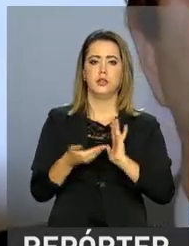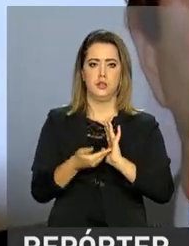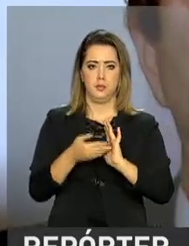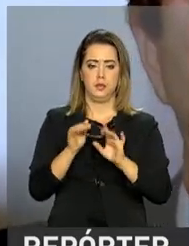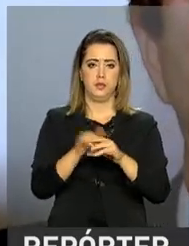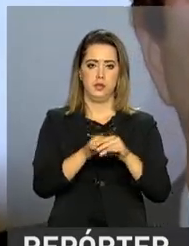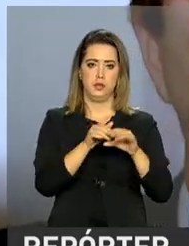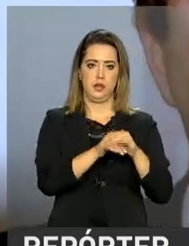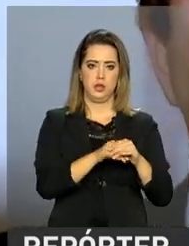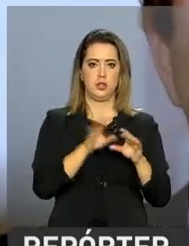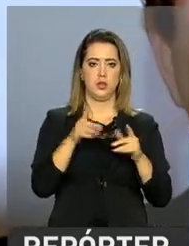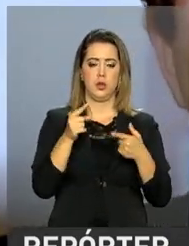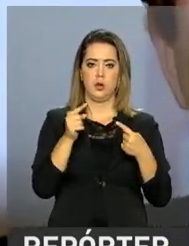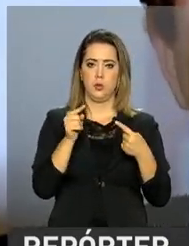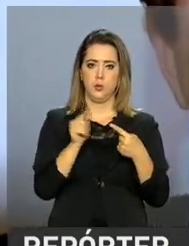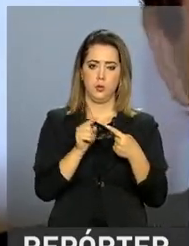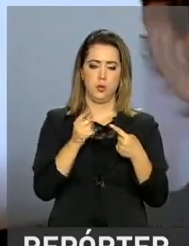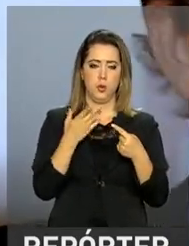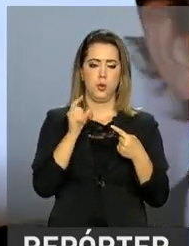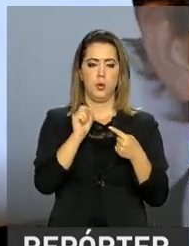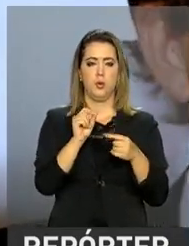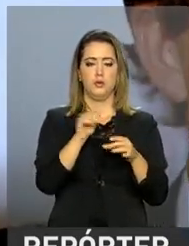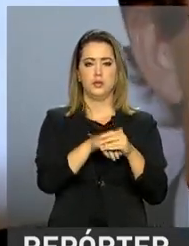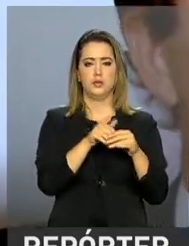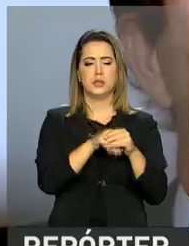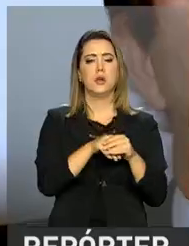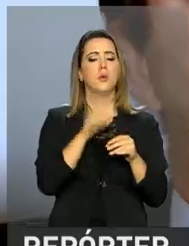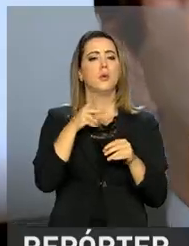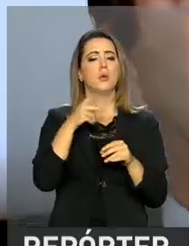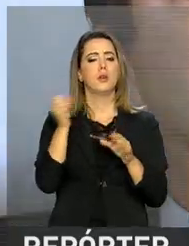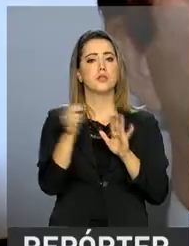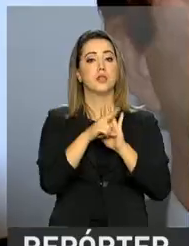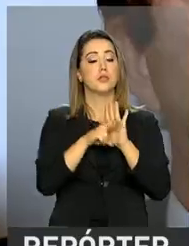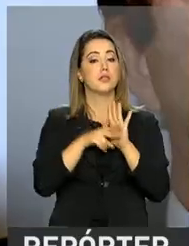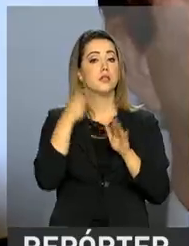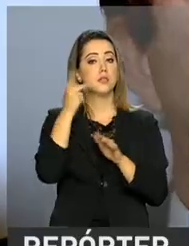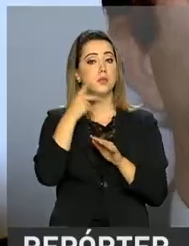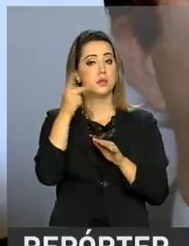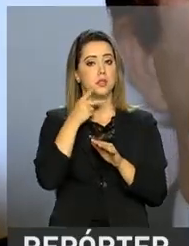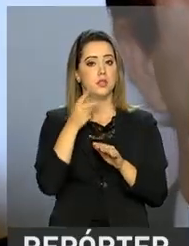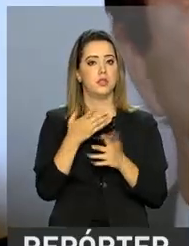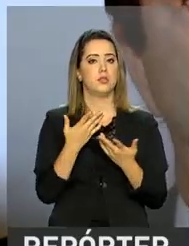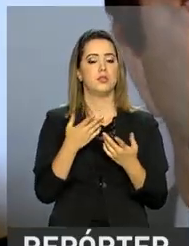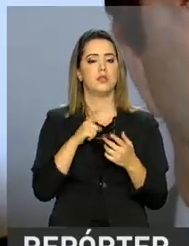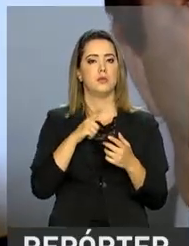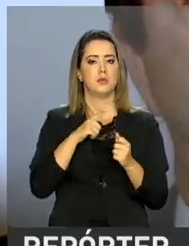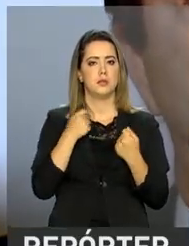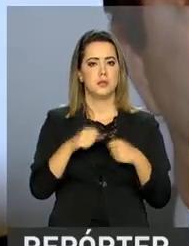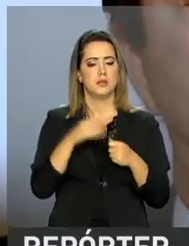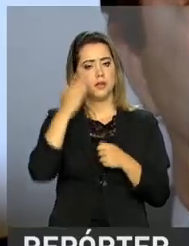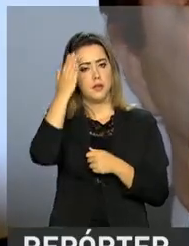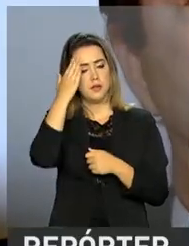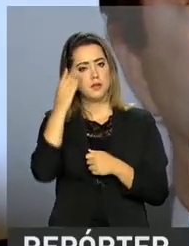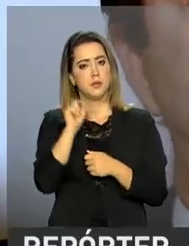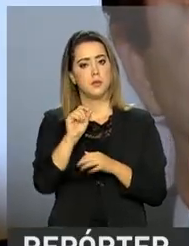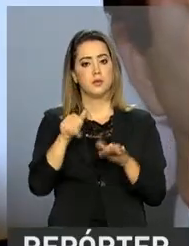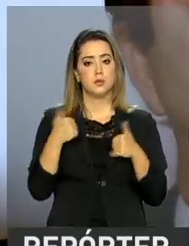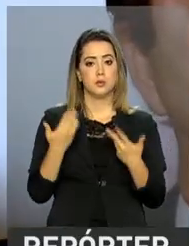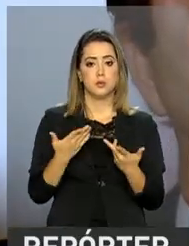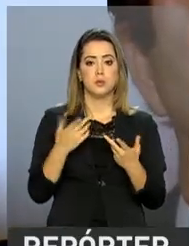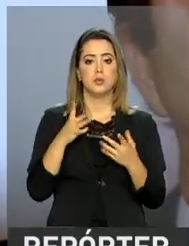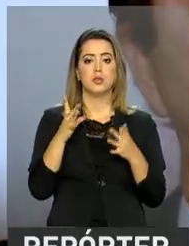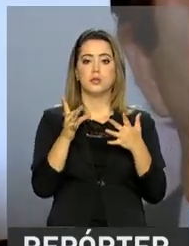naquilo que têm consenso não é fácil mas nós vamos continuar trabalhando nos últimos três destaques da lp que são muito importantes